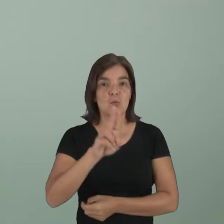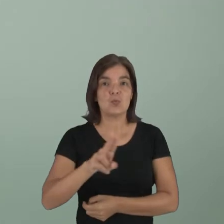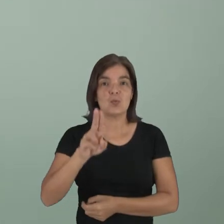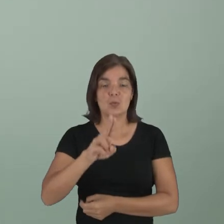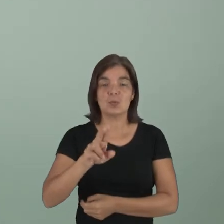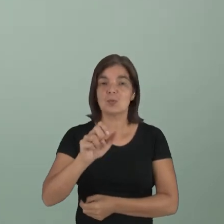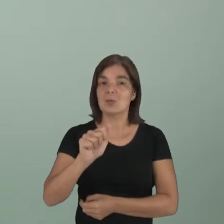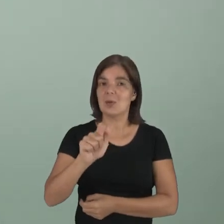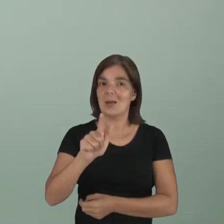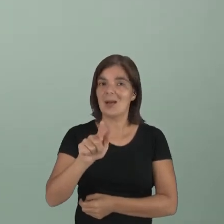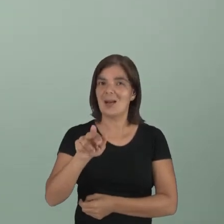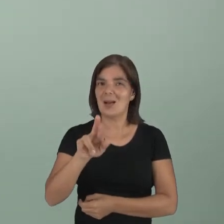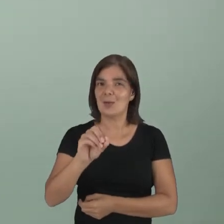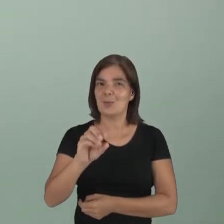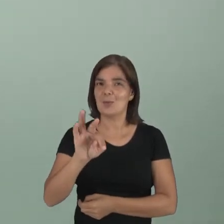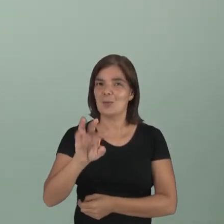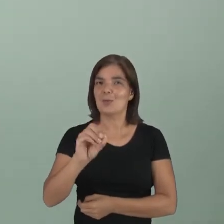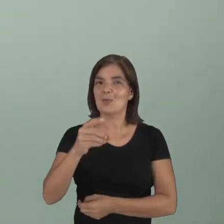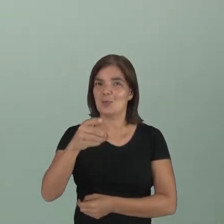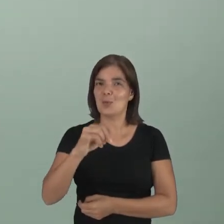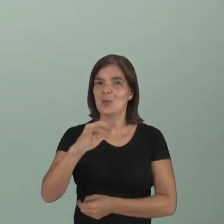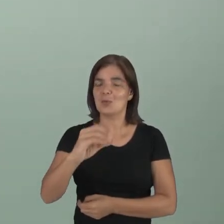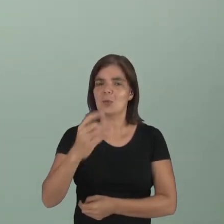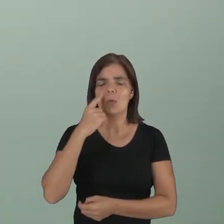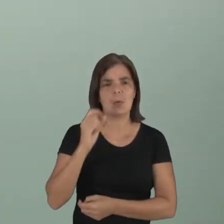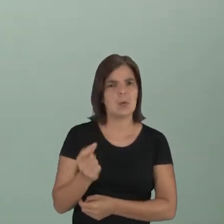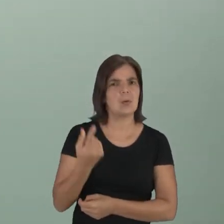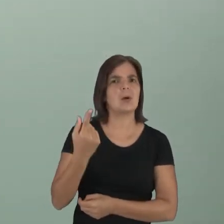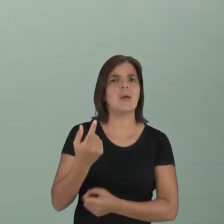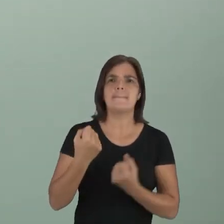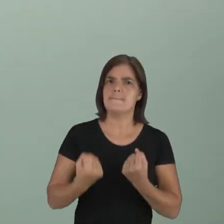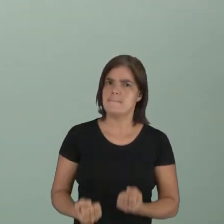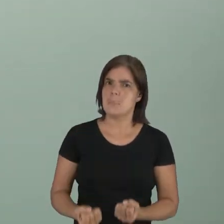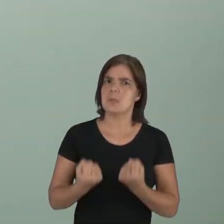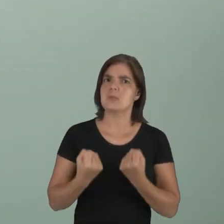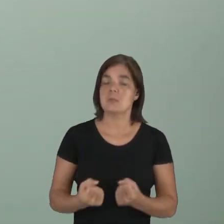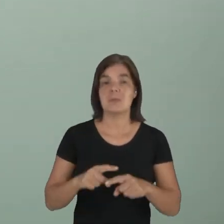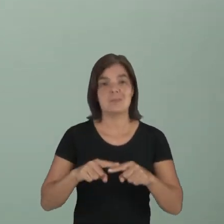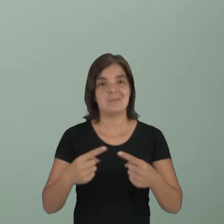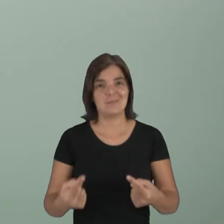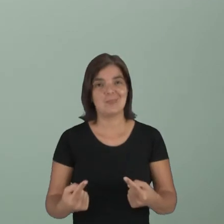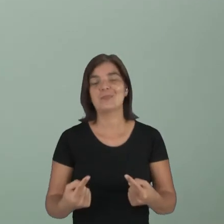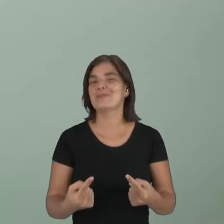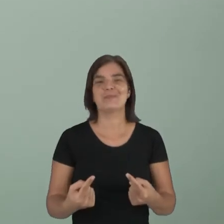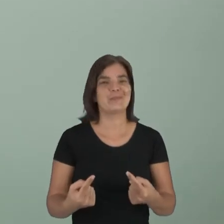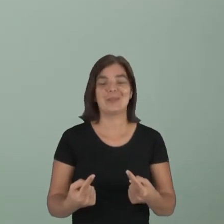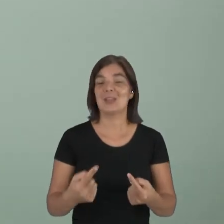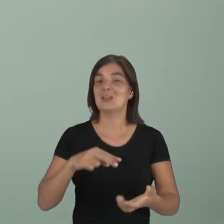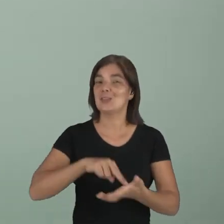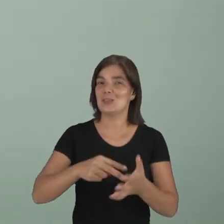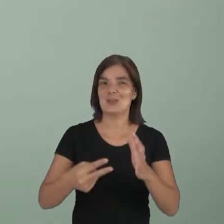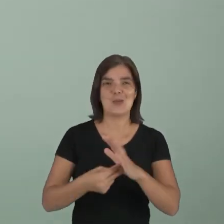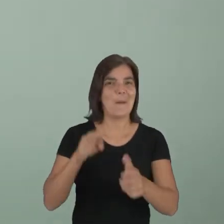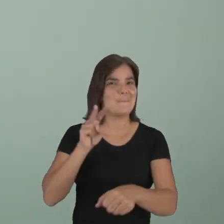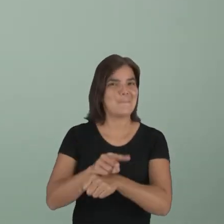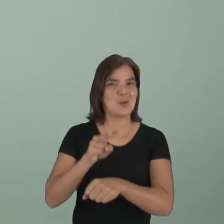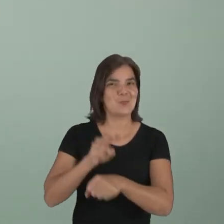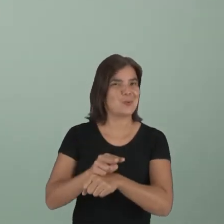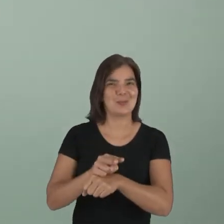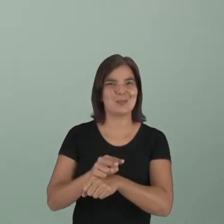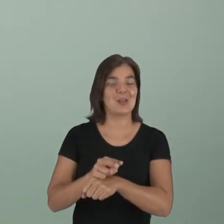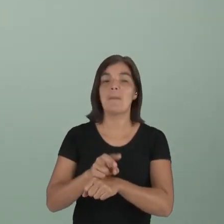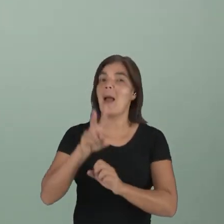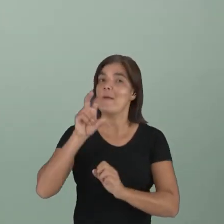termo agrotóxico, que é a mesma coisa, já dá uma ideia mais pesada, pois agrotóxico já significa